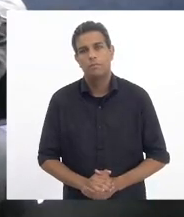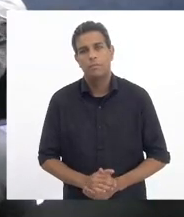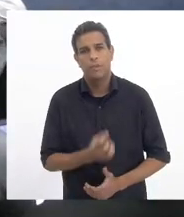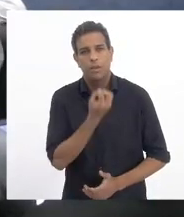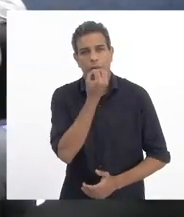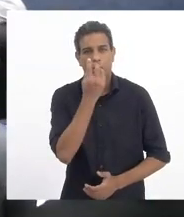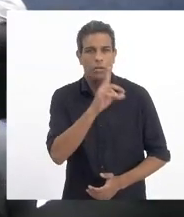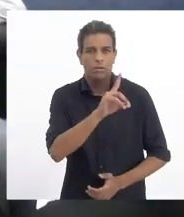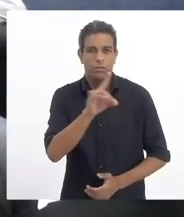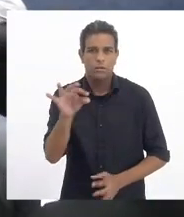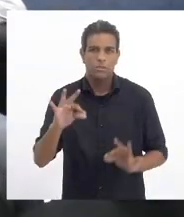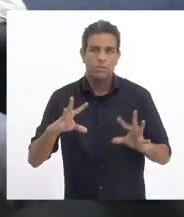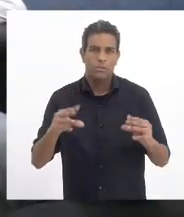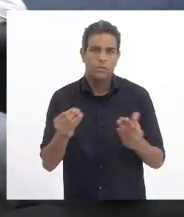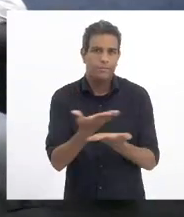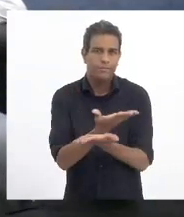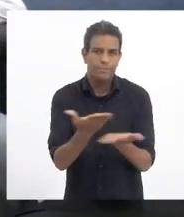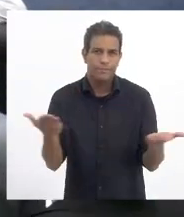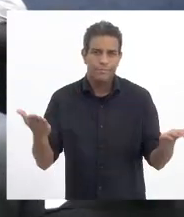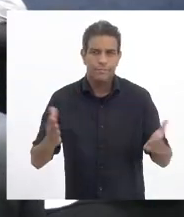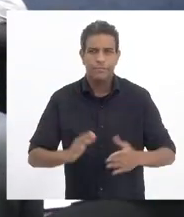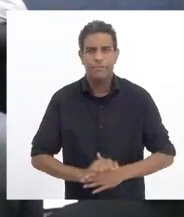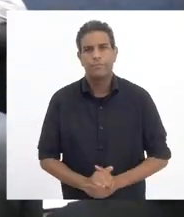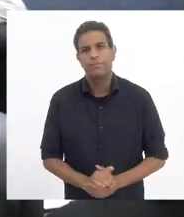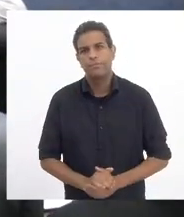Bom dia a todas e a todos.